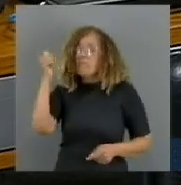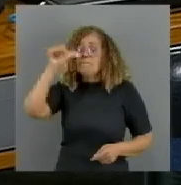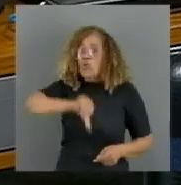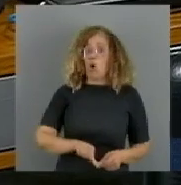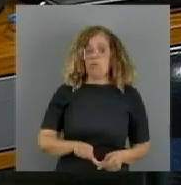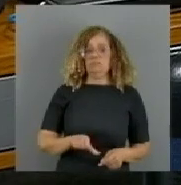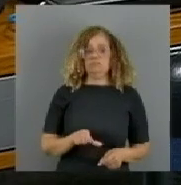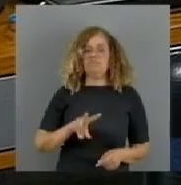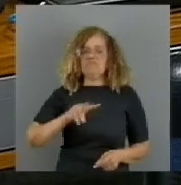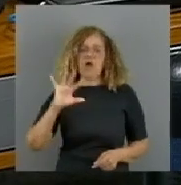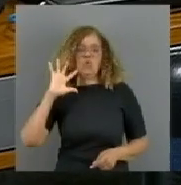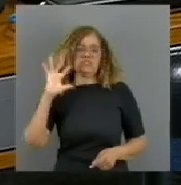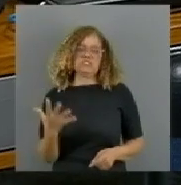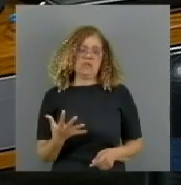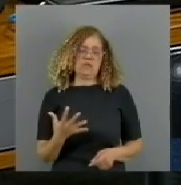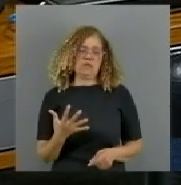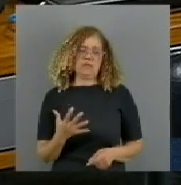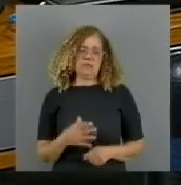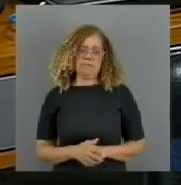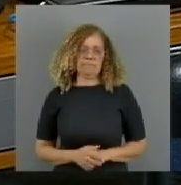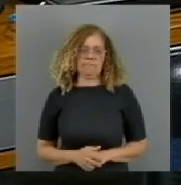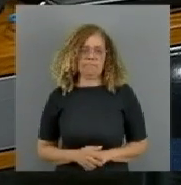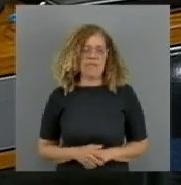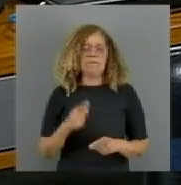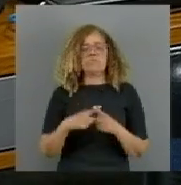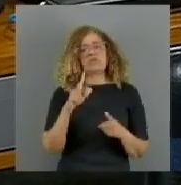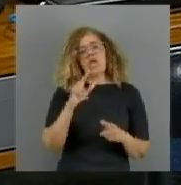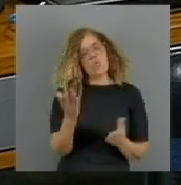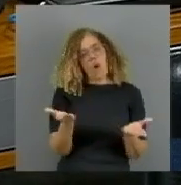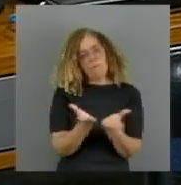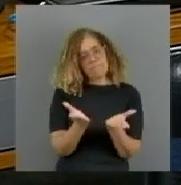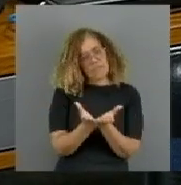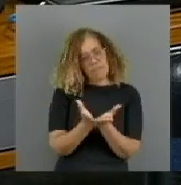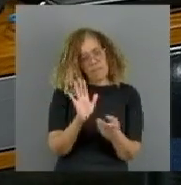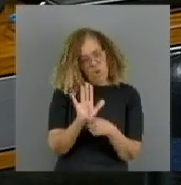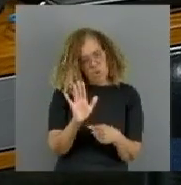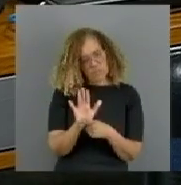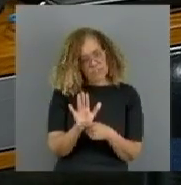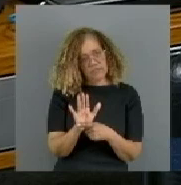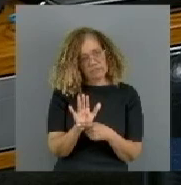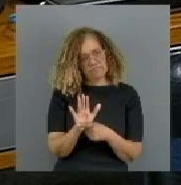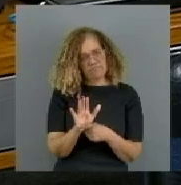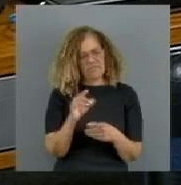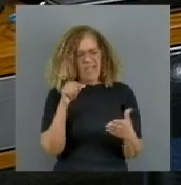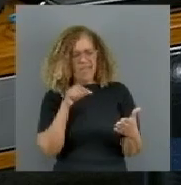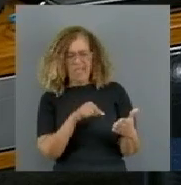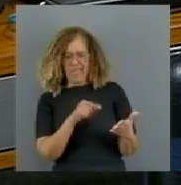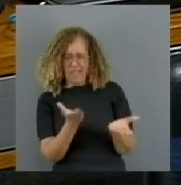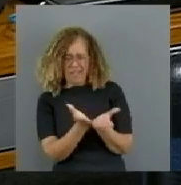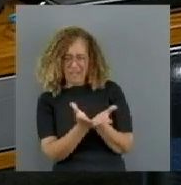vamos naquela questão bíblica, uma passagem que diz, eles não sabem o que estão